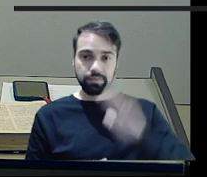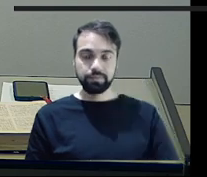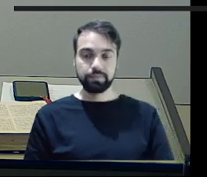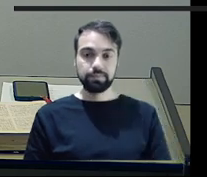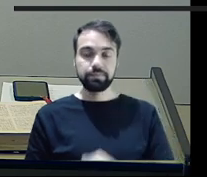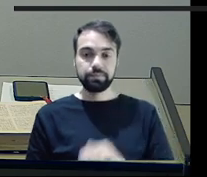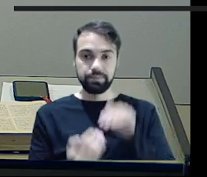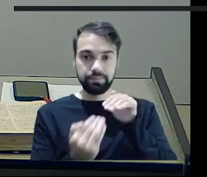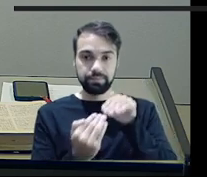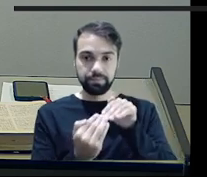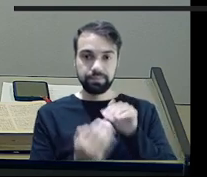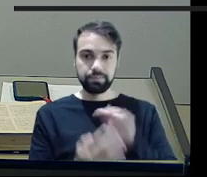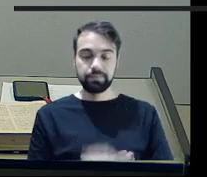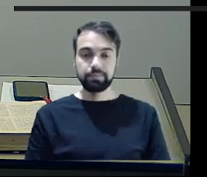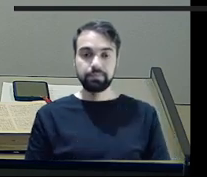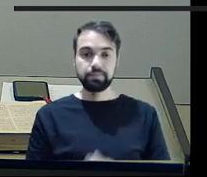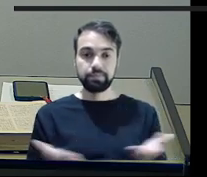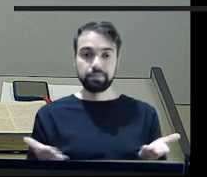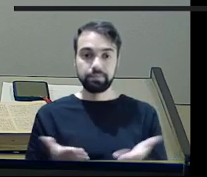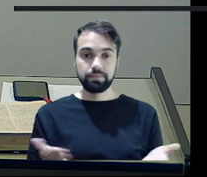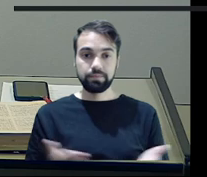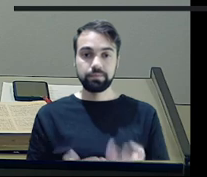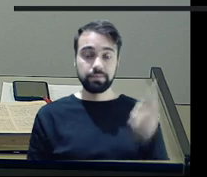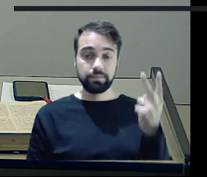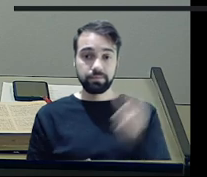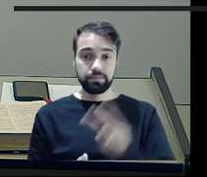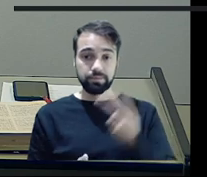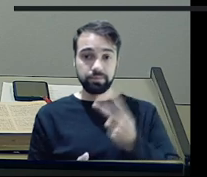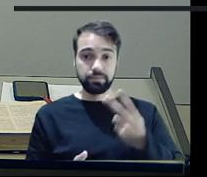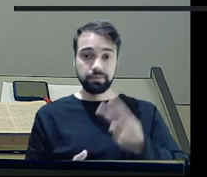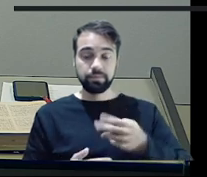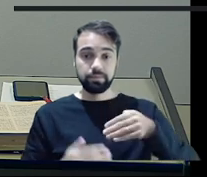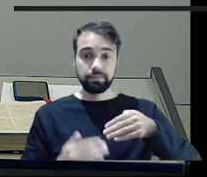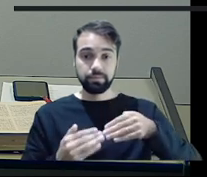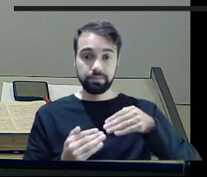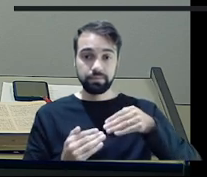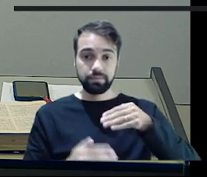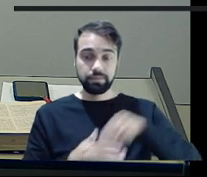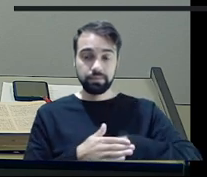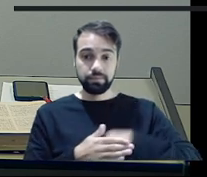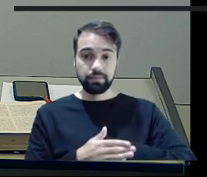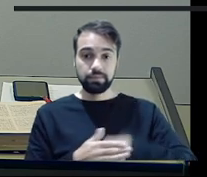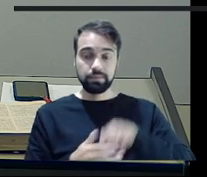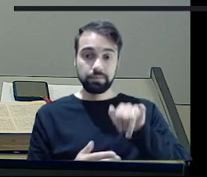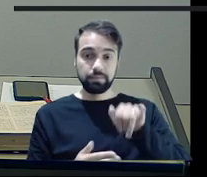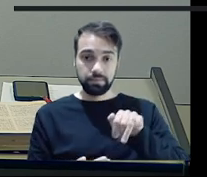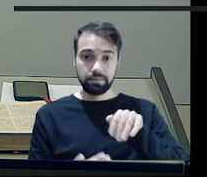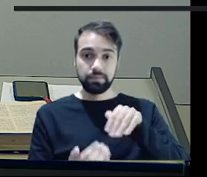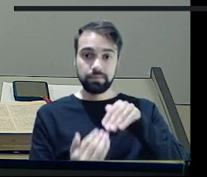favoráveis. Está em segunda votação. Os que forem a favor, permaneçam como se